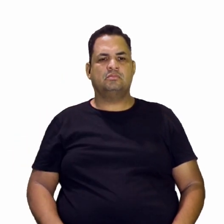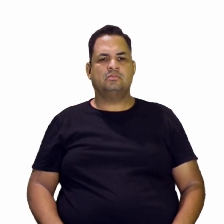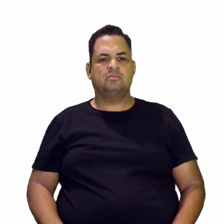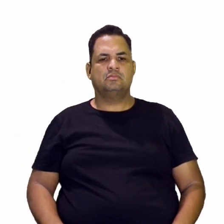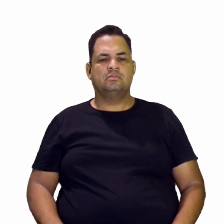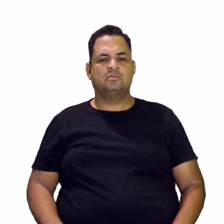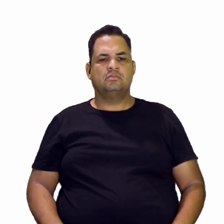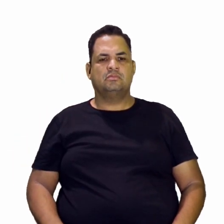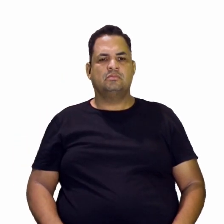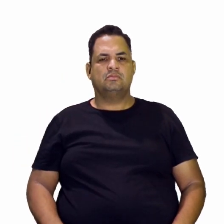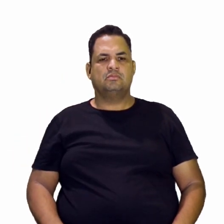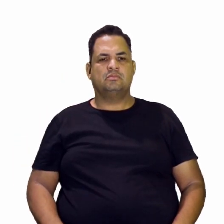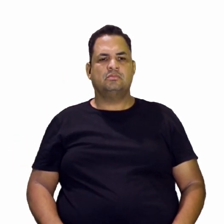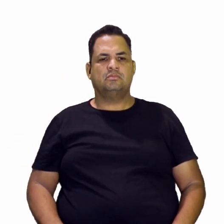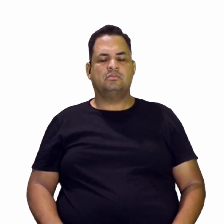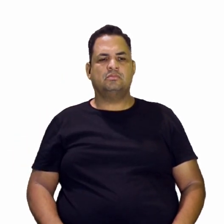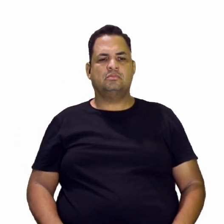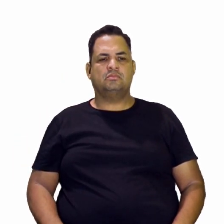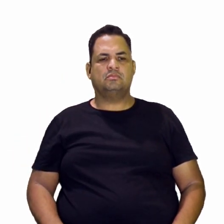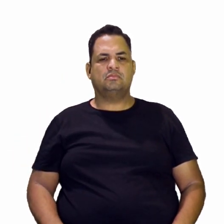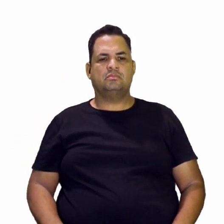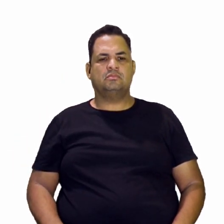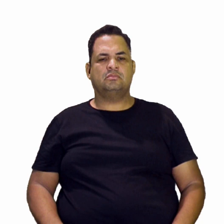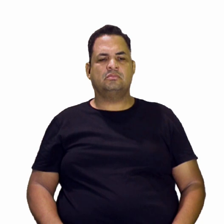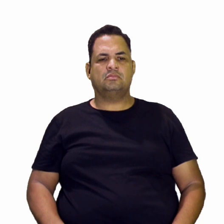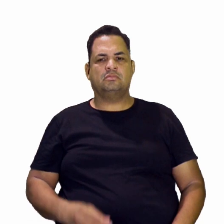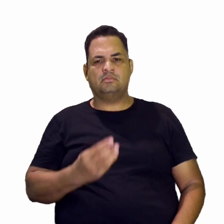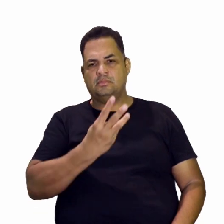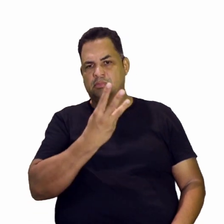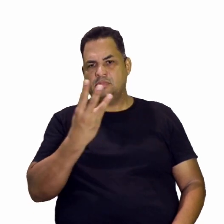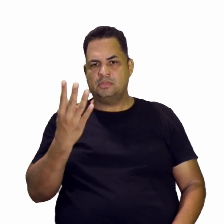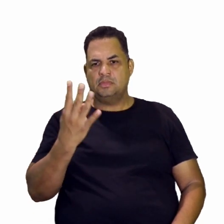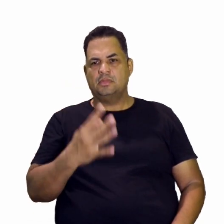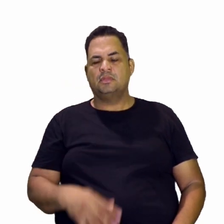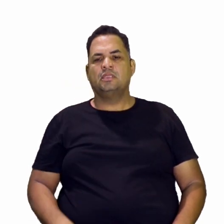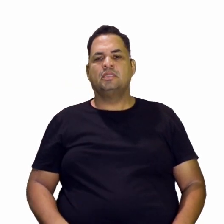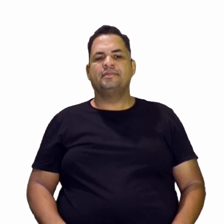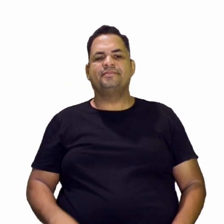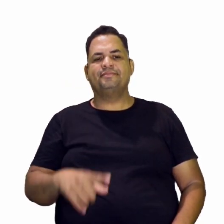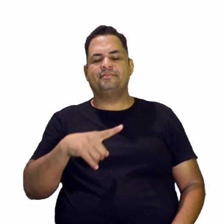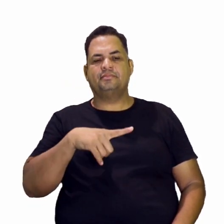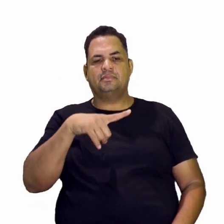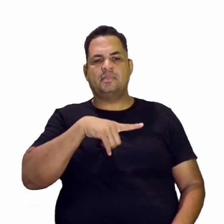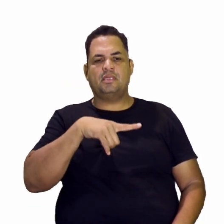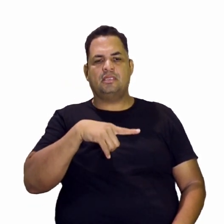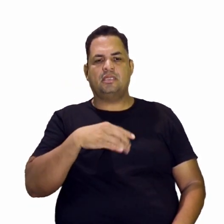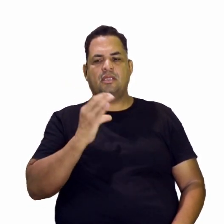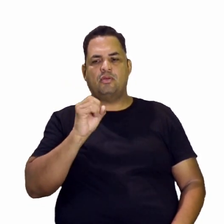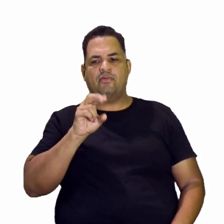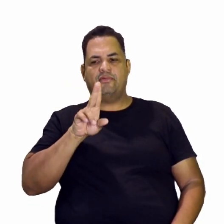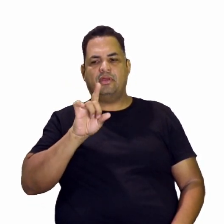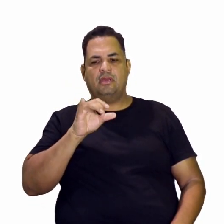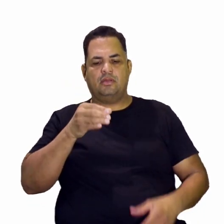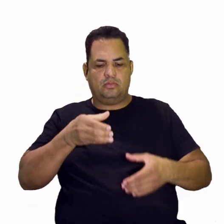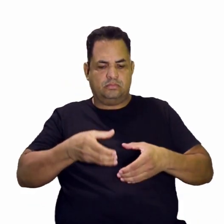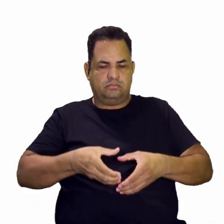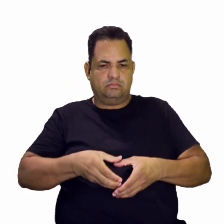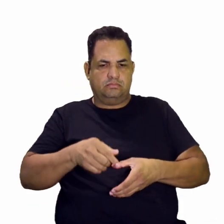Esse grupo aqui, pteridófitas, gimnospermas, angiospermas, possuem ovário?